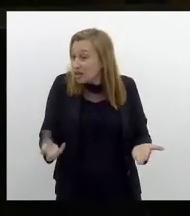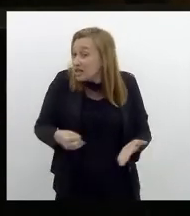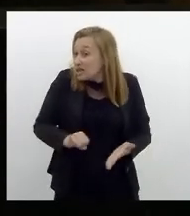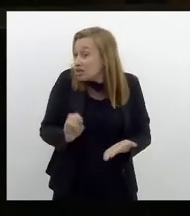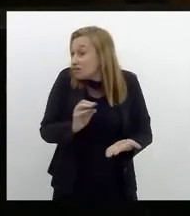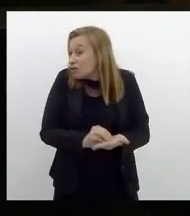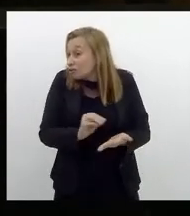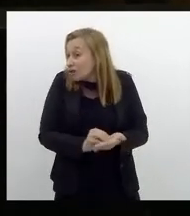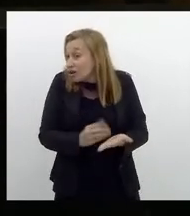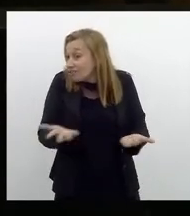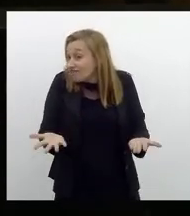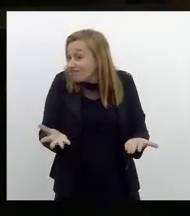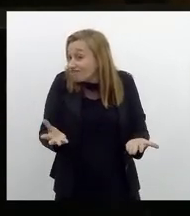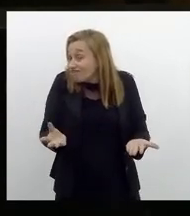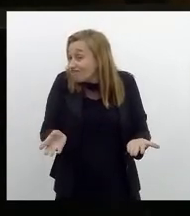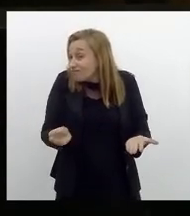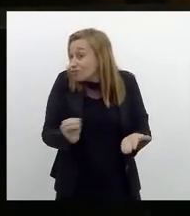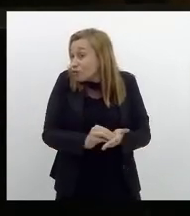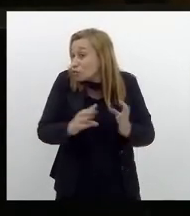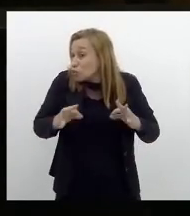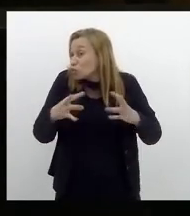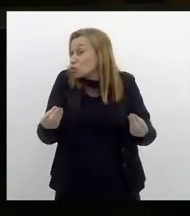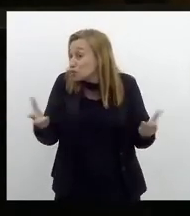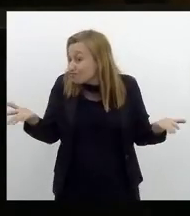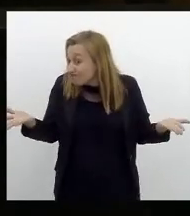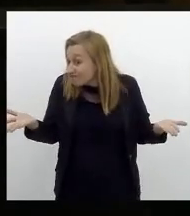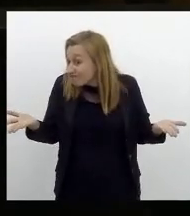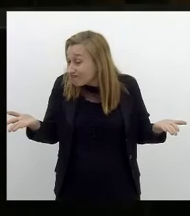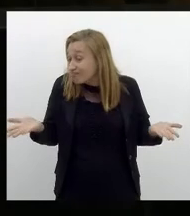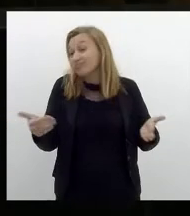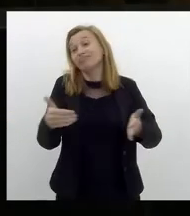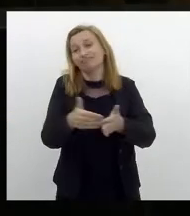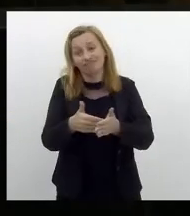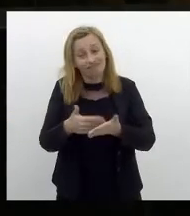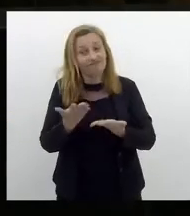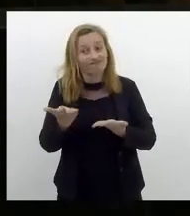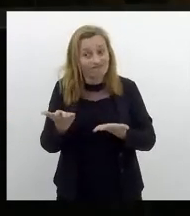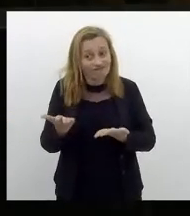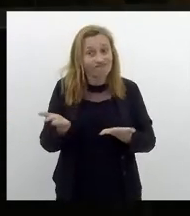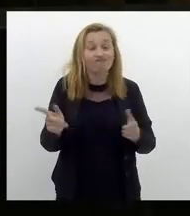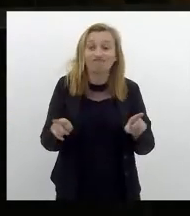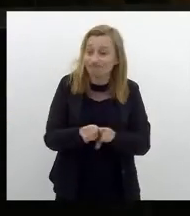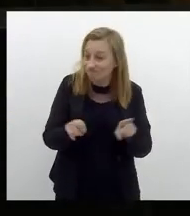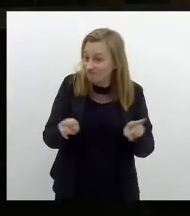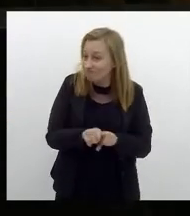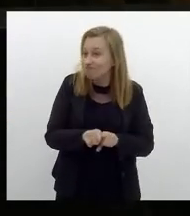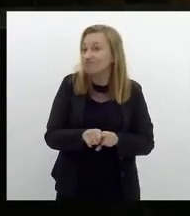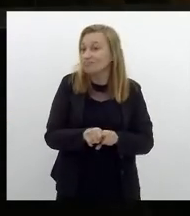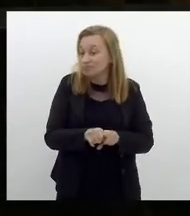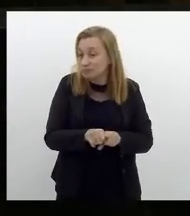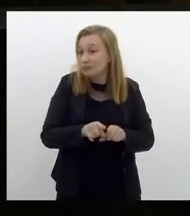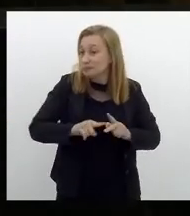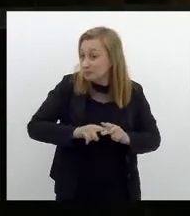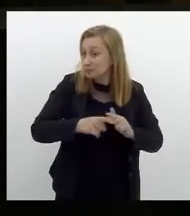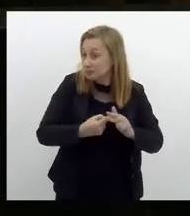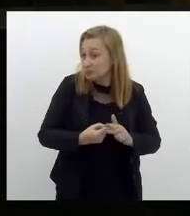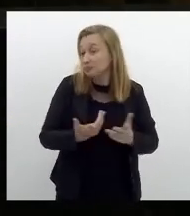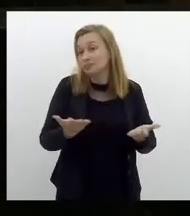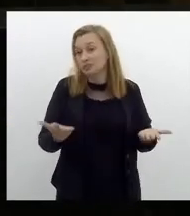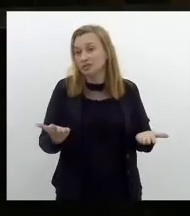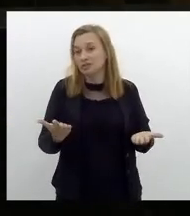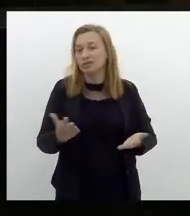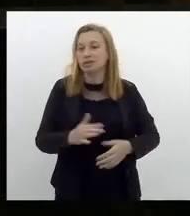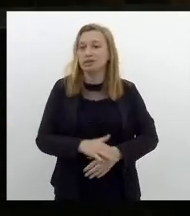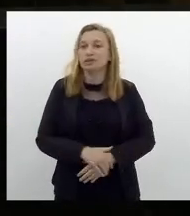isso, faltou absolutamente tudo. Então, até isso, também tivemos que corrigir. E quando